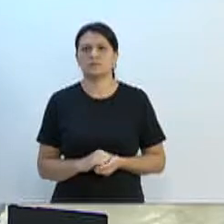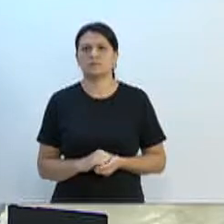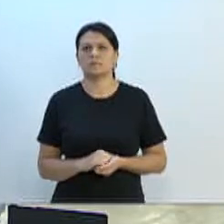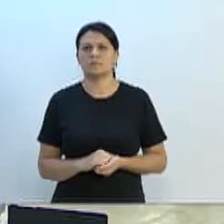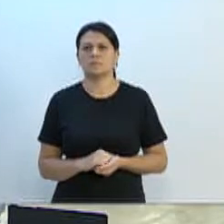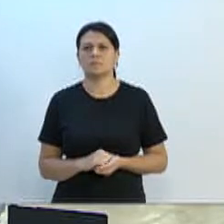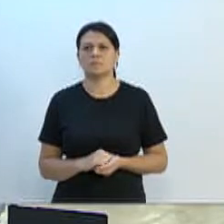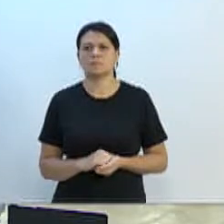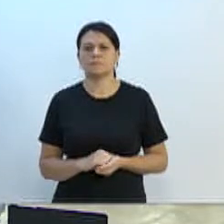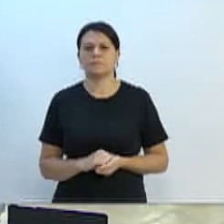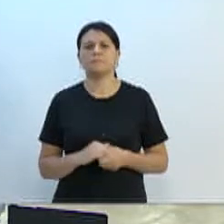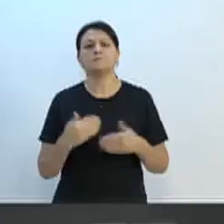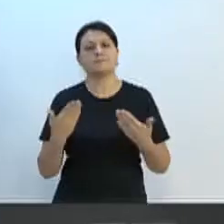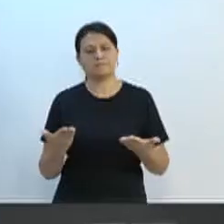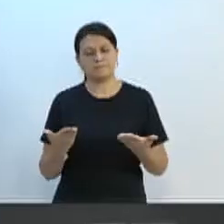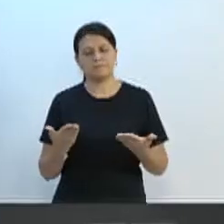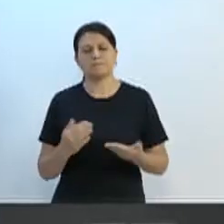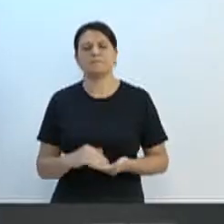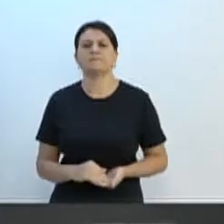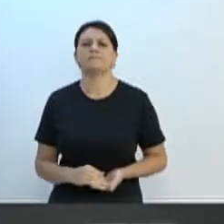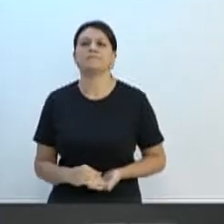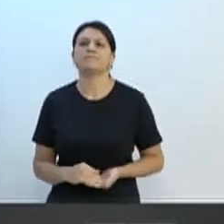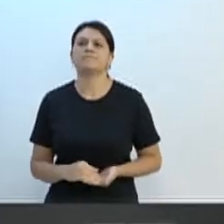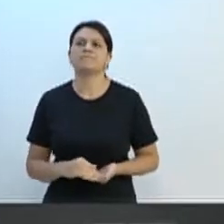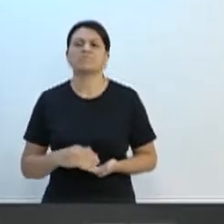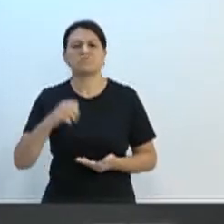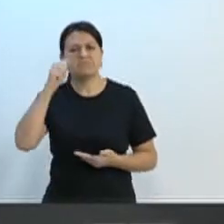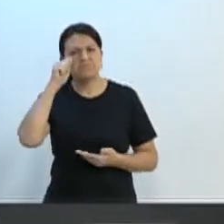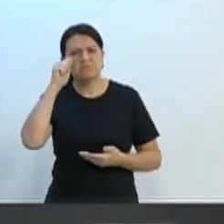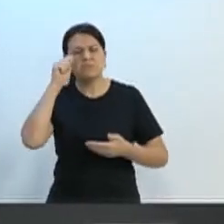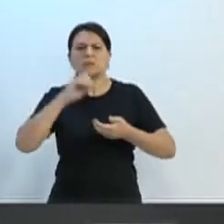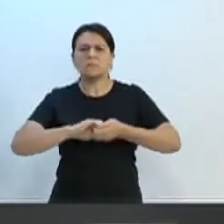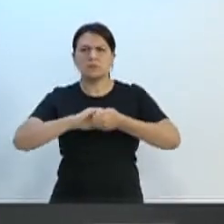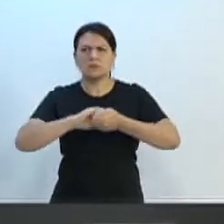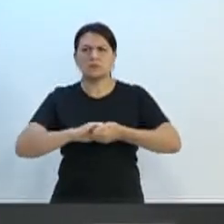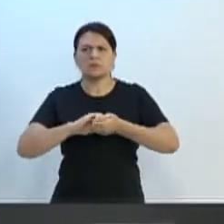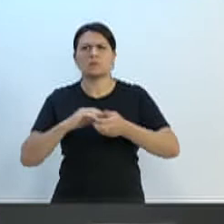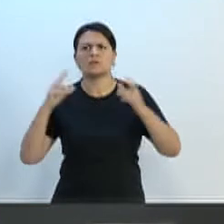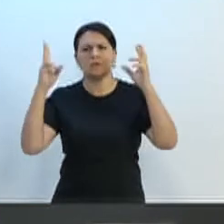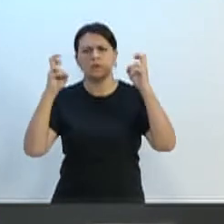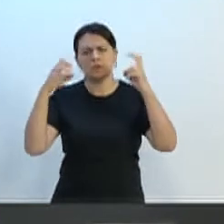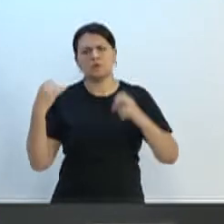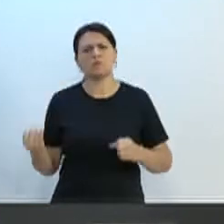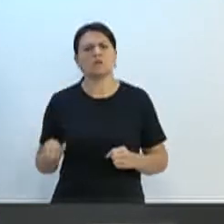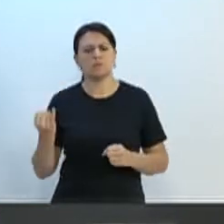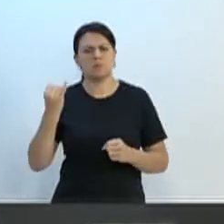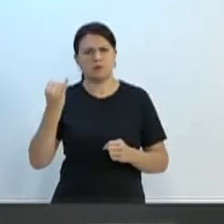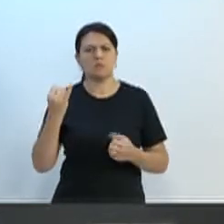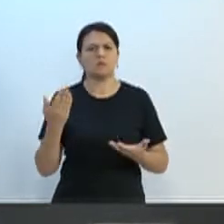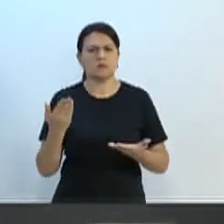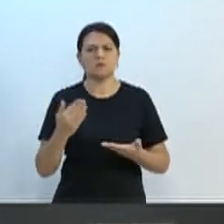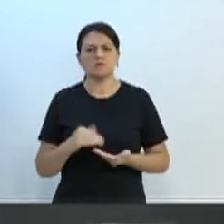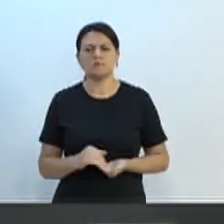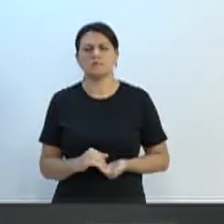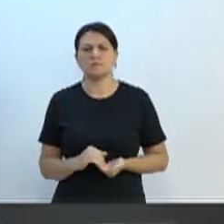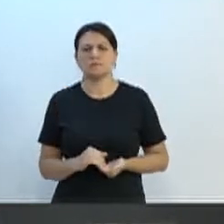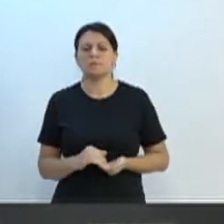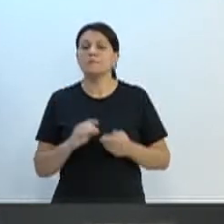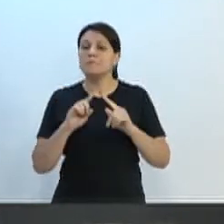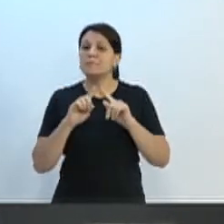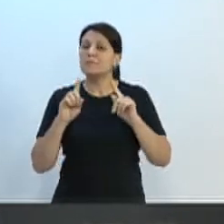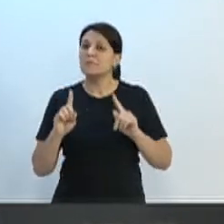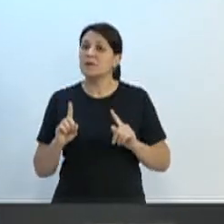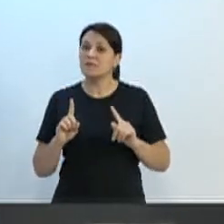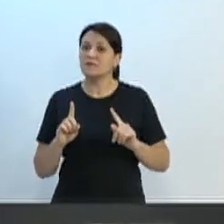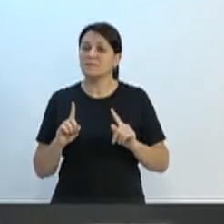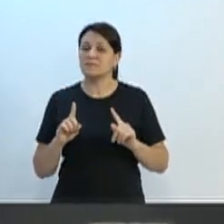parte. Vereador Almir, parabéns por trazer esse tema, é importante esse tema, mas